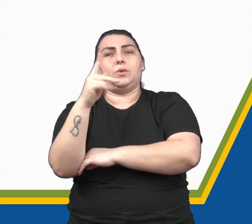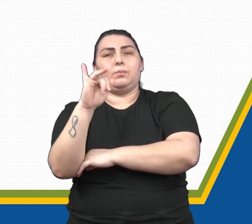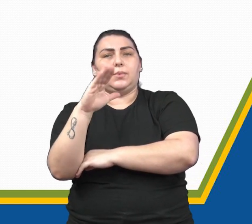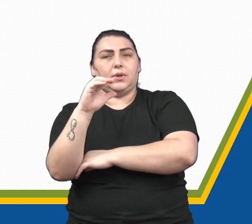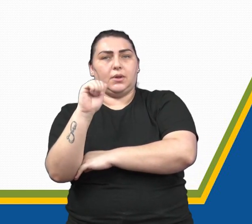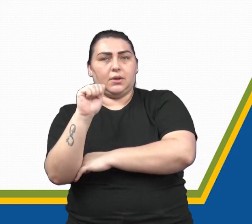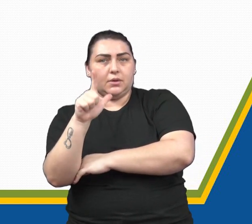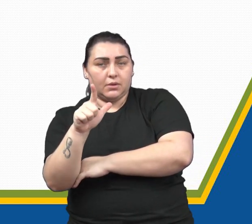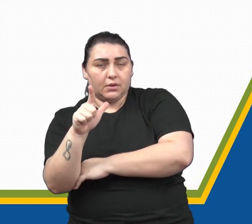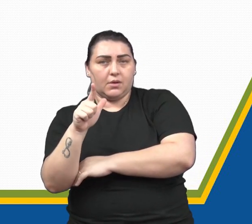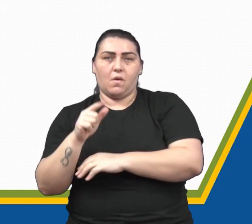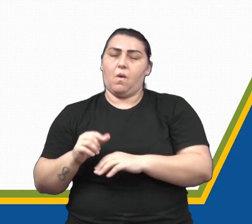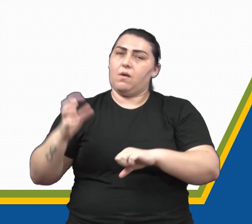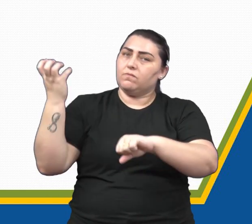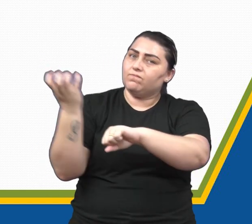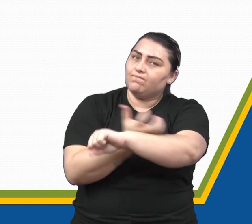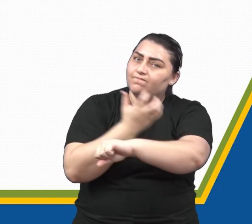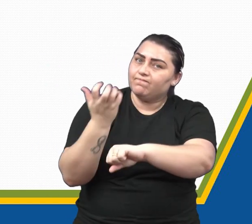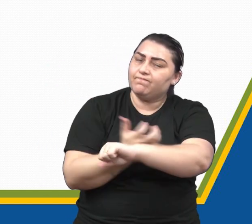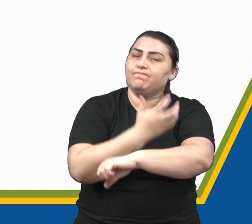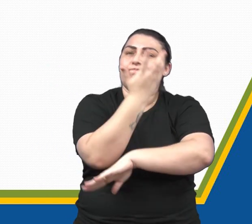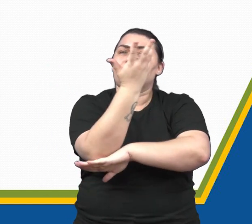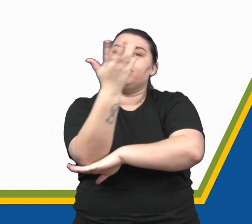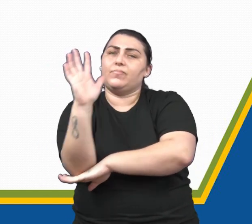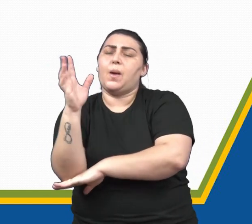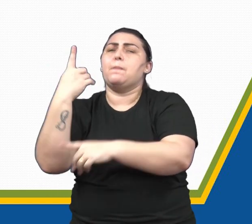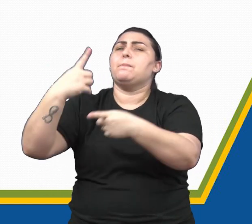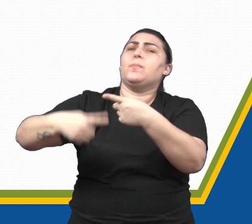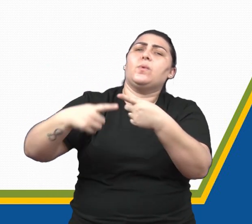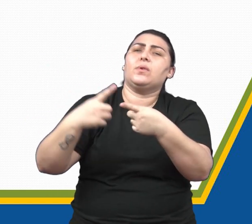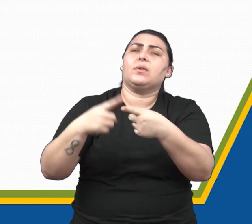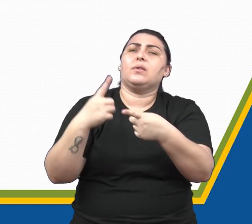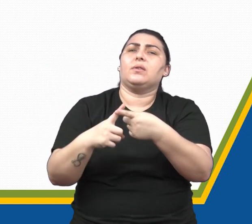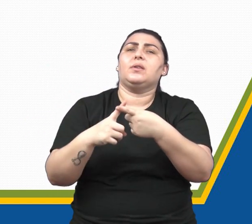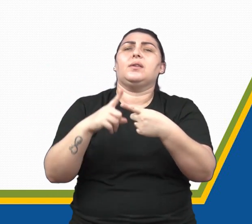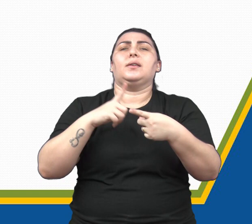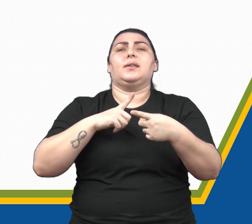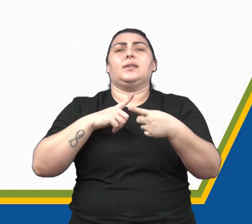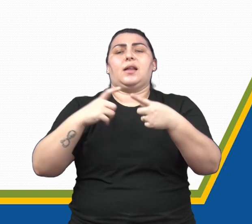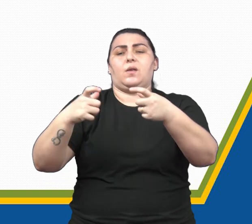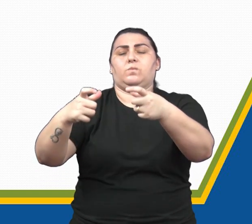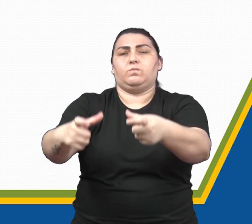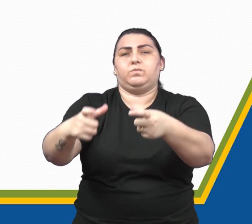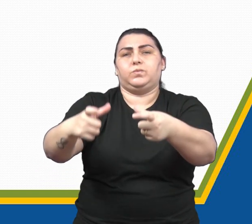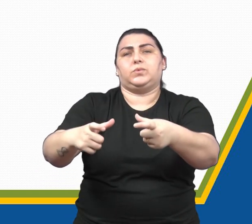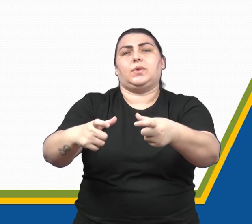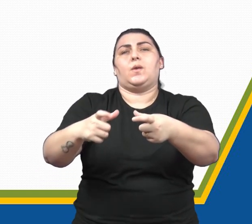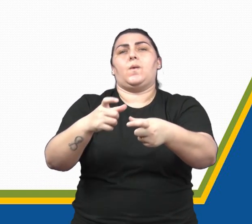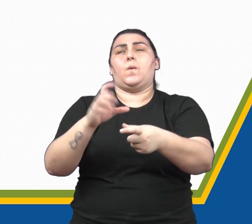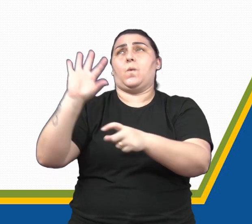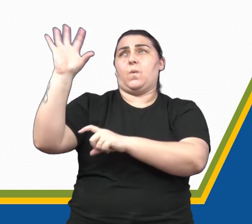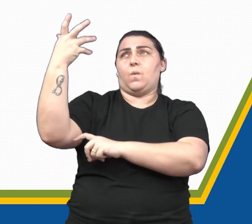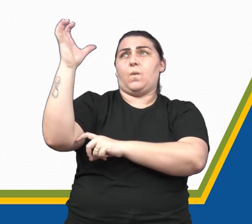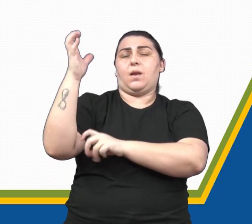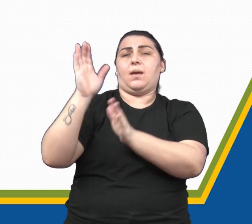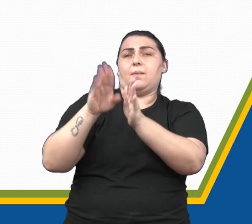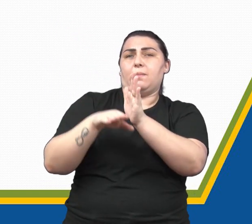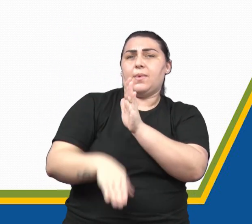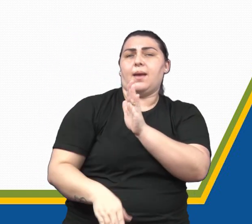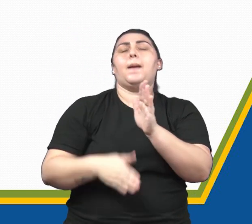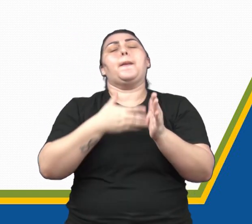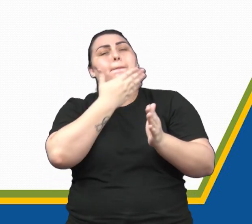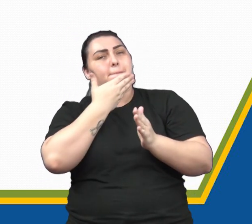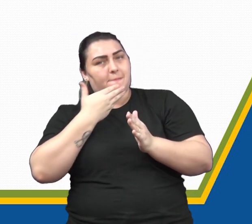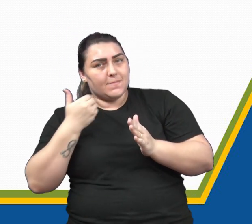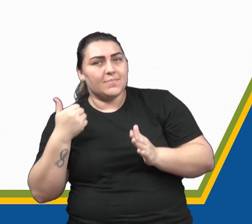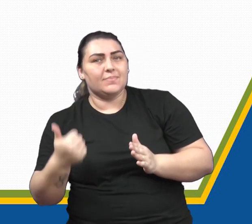clima tropical ou de uma vegetação de uma floresta tropical. Por quê? Porque está numa área temperada, tá? O clima é mais ameno, mais